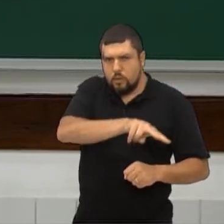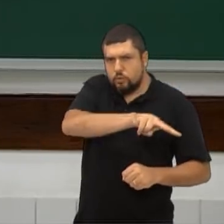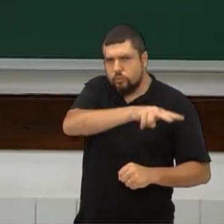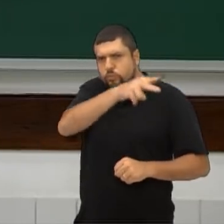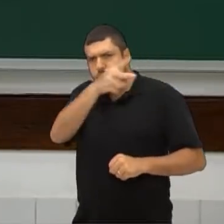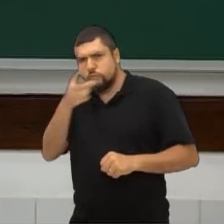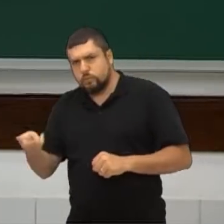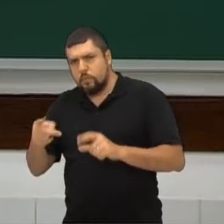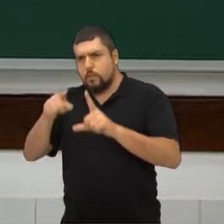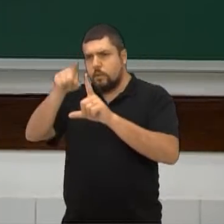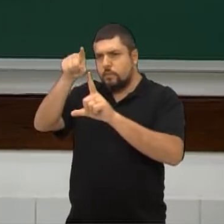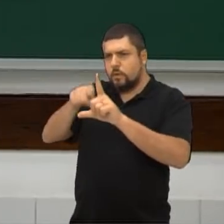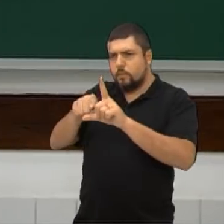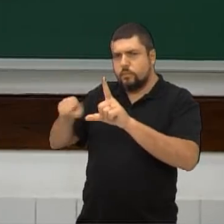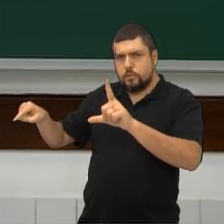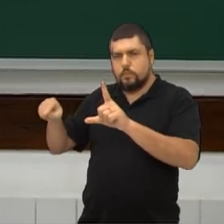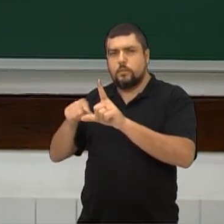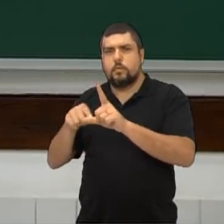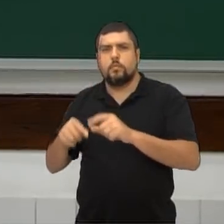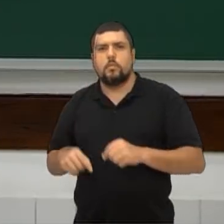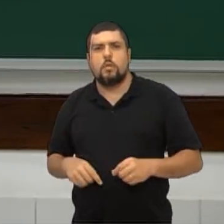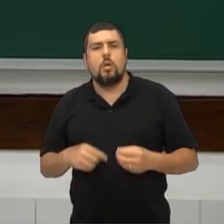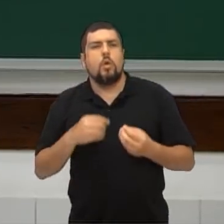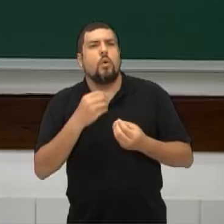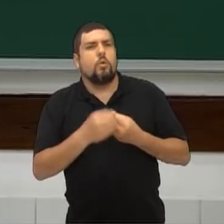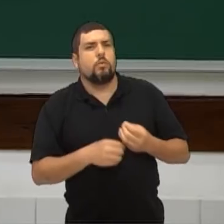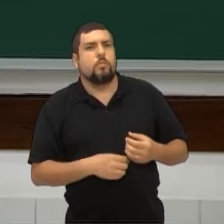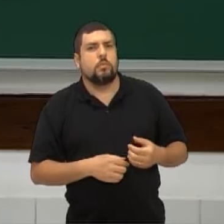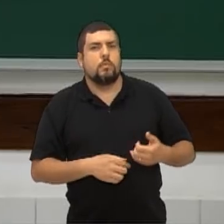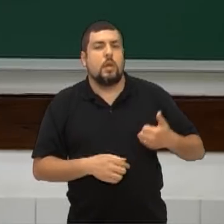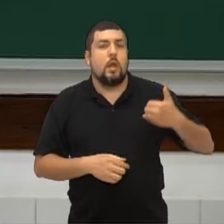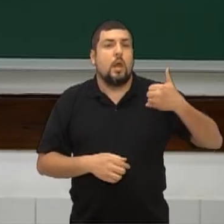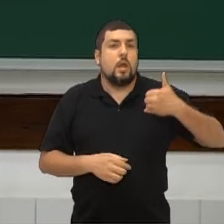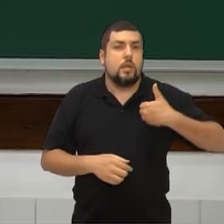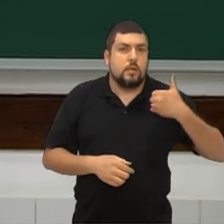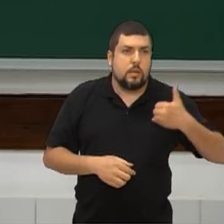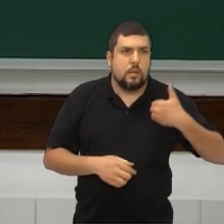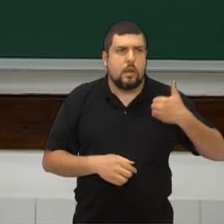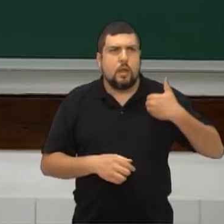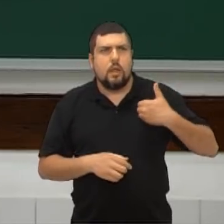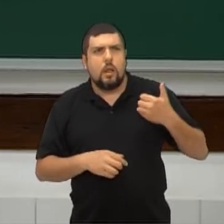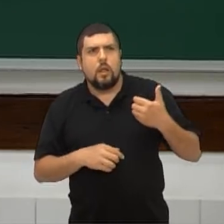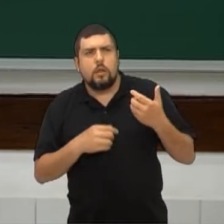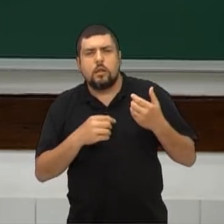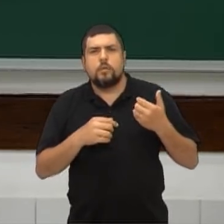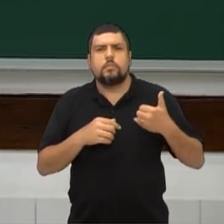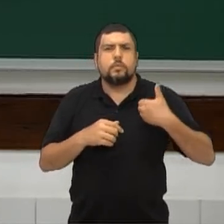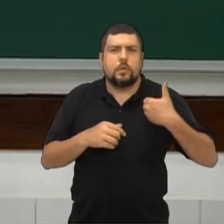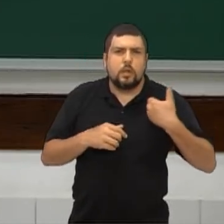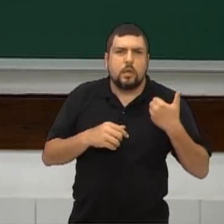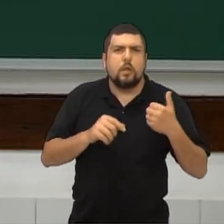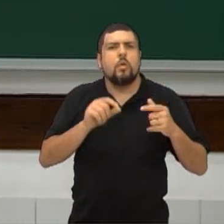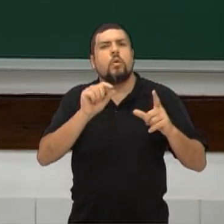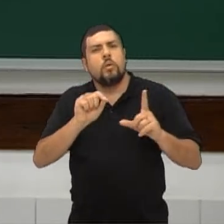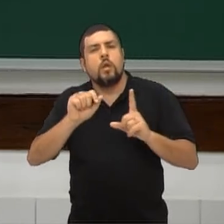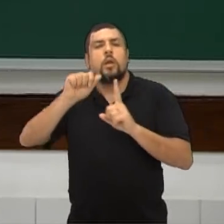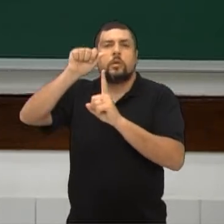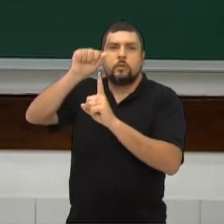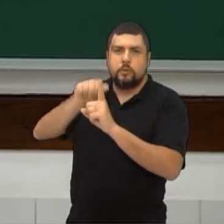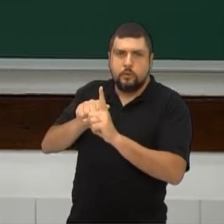a idade e a altura, a idade em meses e a altura em centímetros, vocês podem transformar uma tabela em um gráfico no